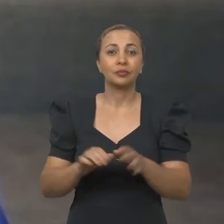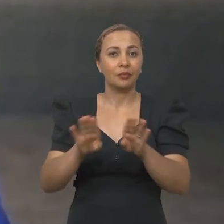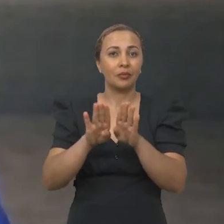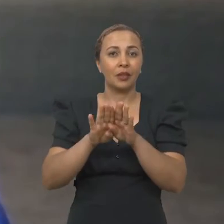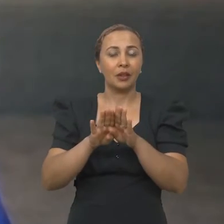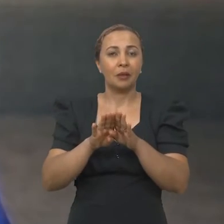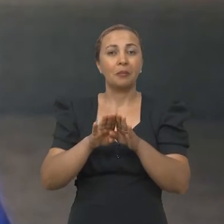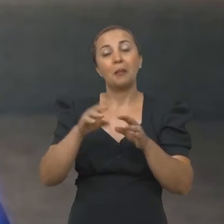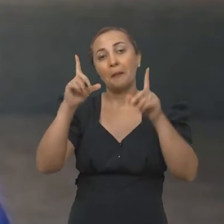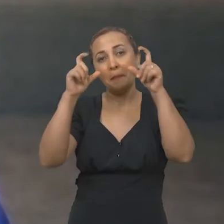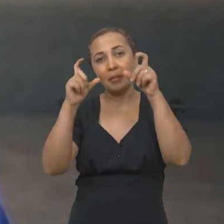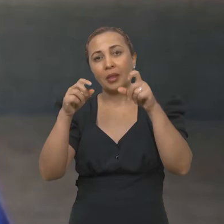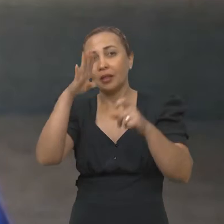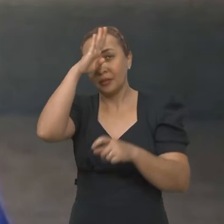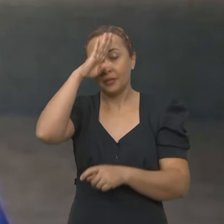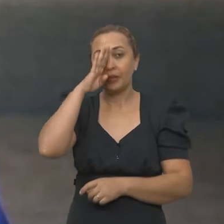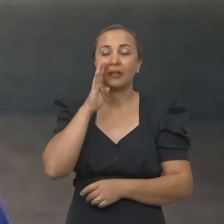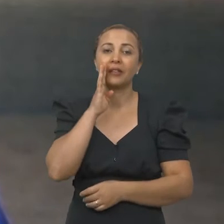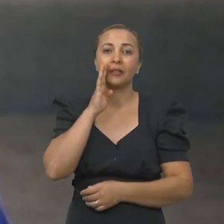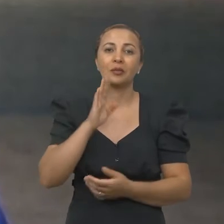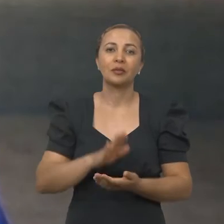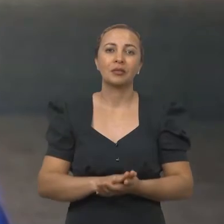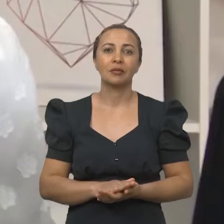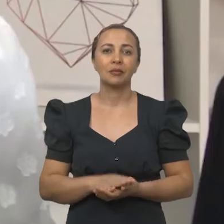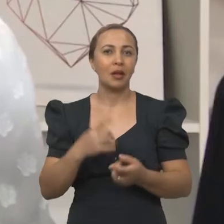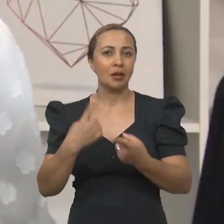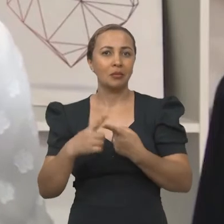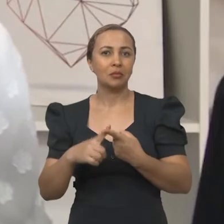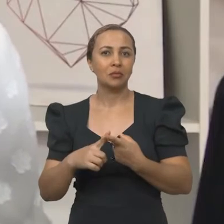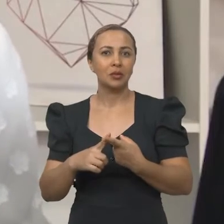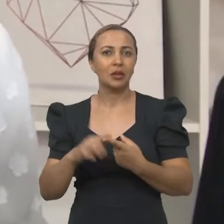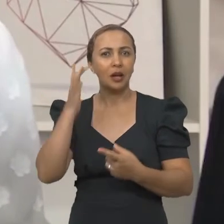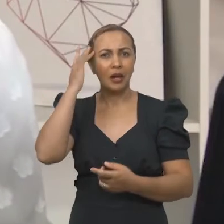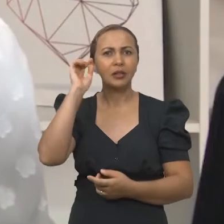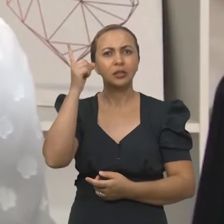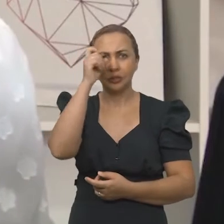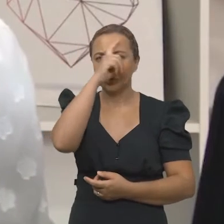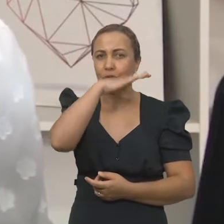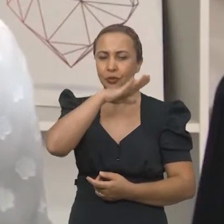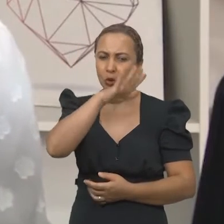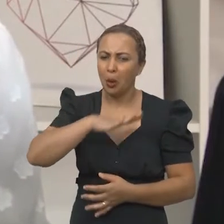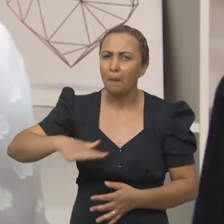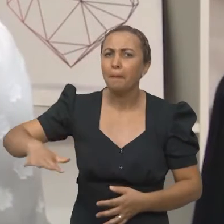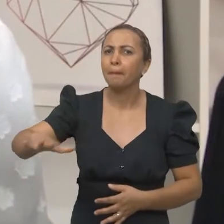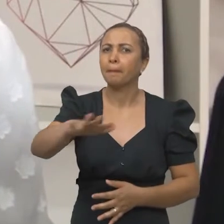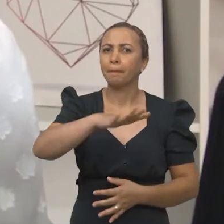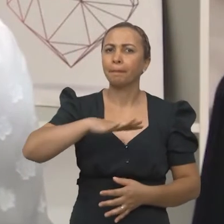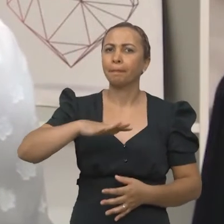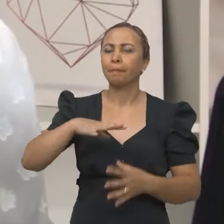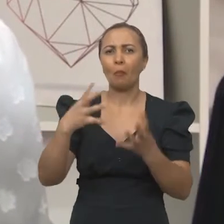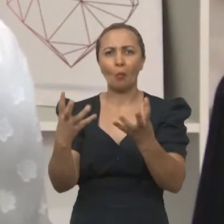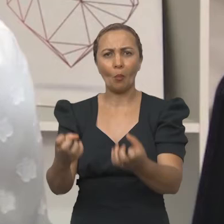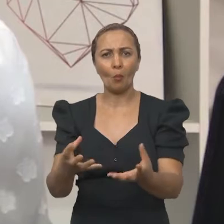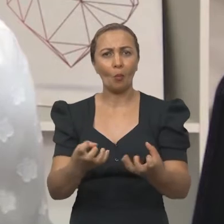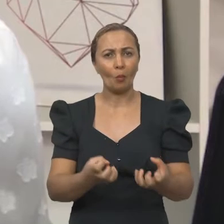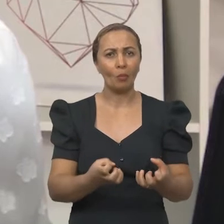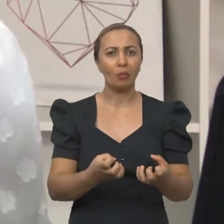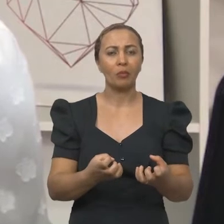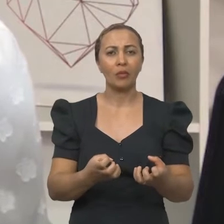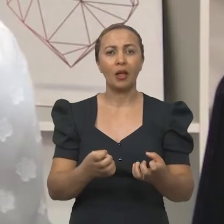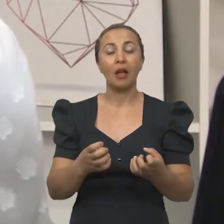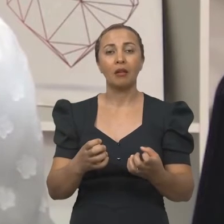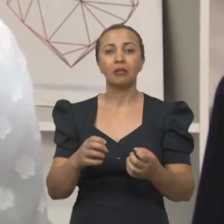e principalmente imagens gratuitas. E por que será que é tão difícil mapear as áreas secas do bioma